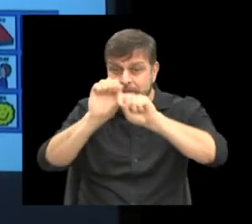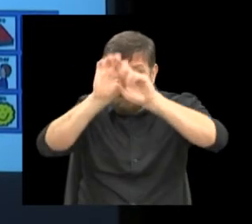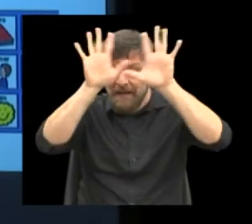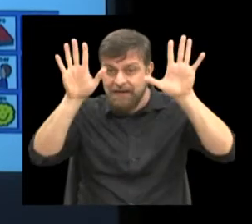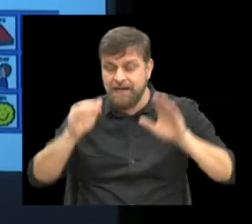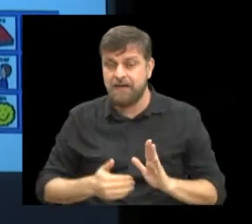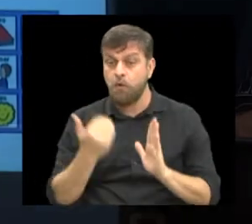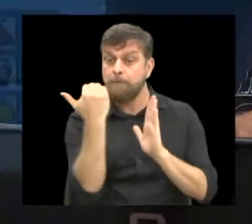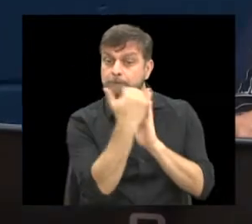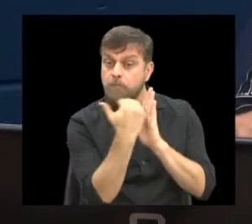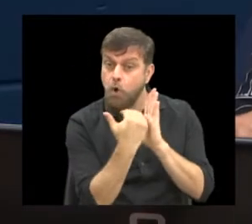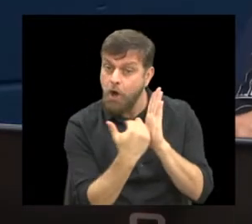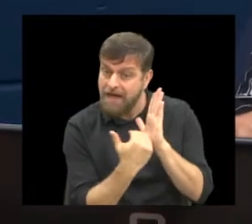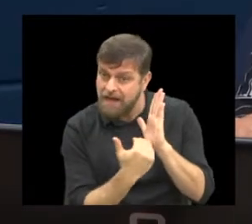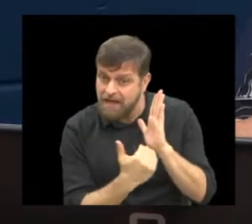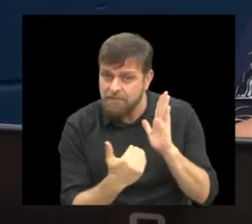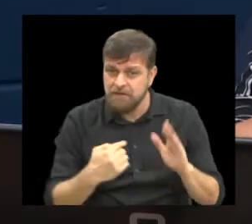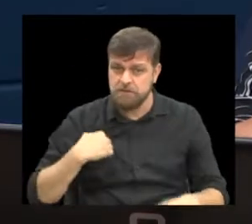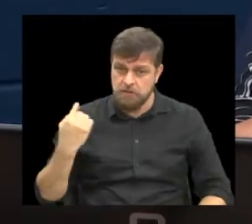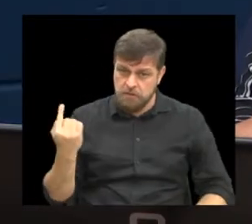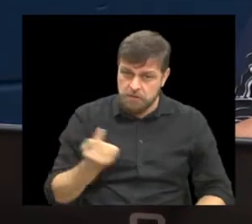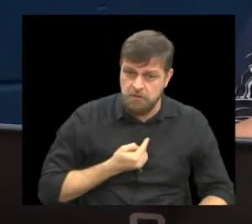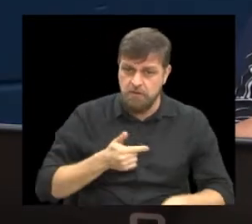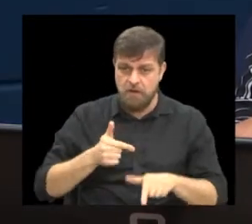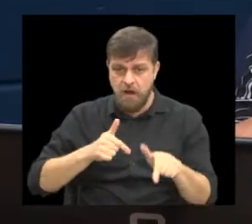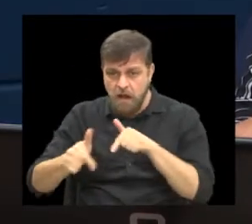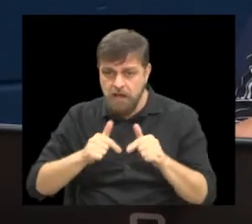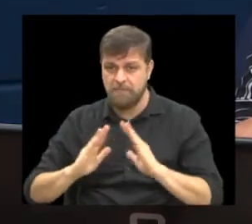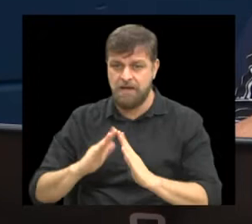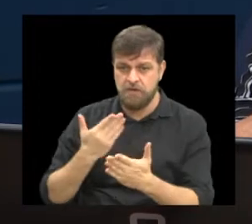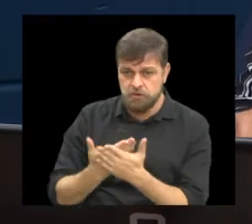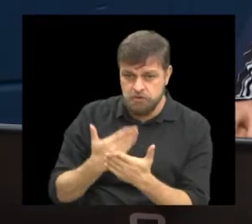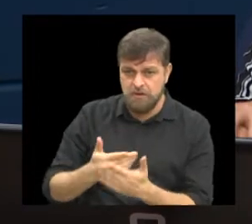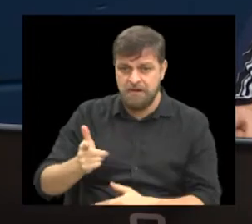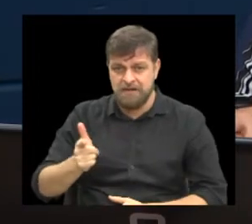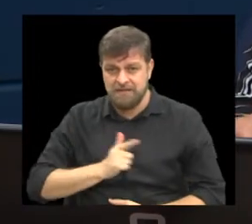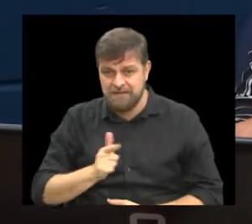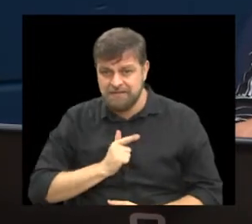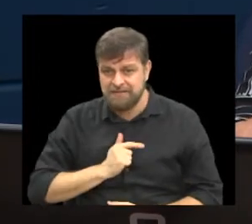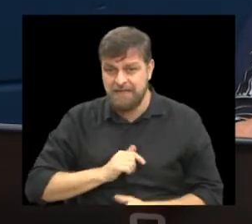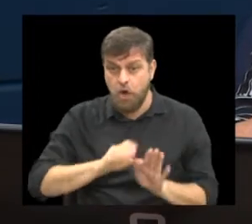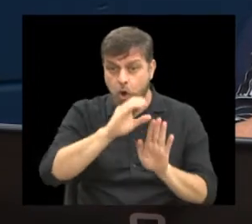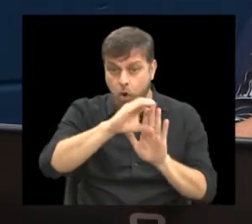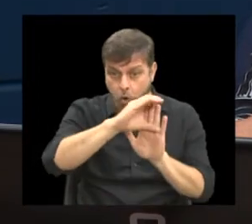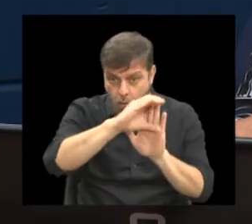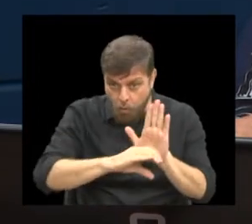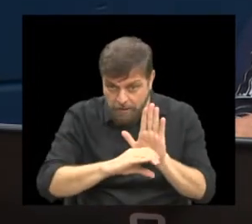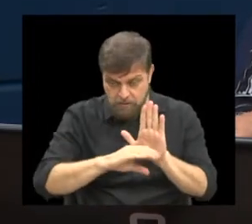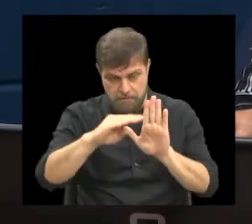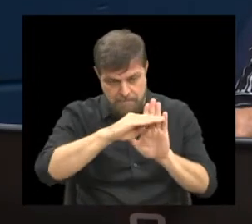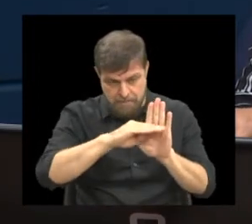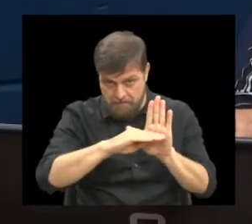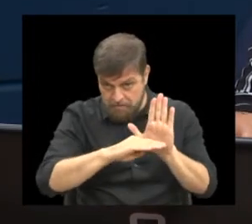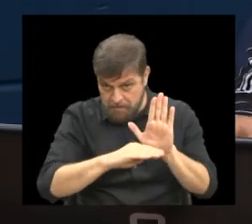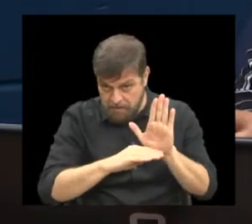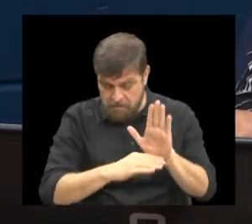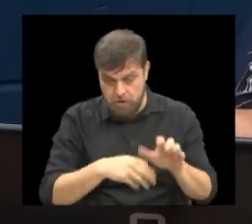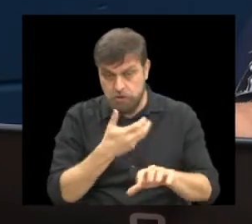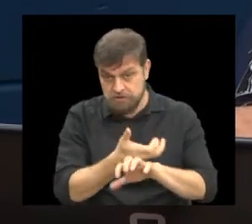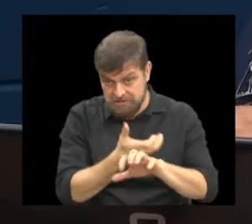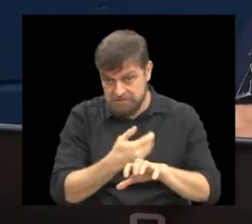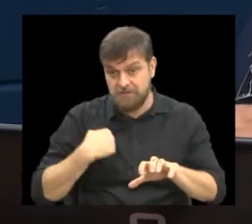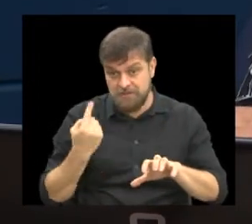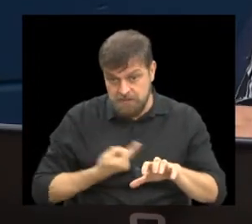são programas, né? Então, nós que trabalhamos em escola, nós temos um currículo, uma grade curricular a cumprir.